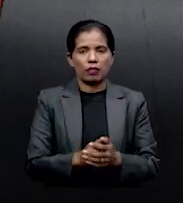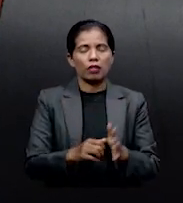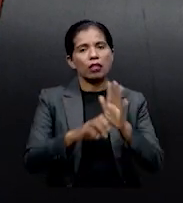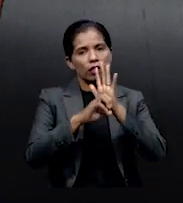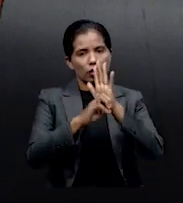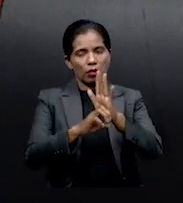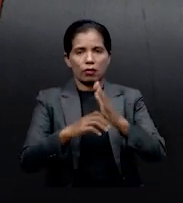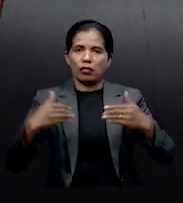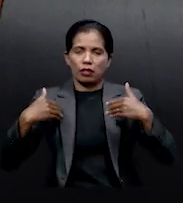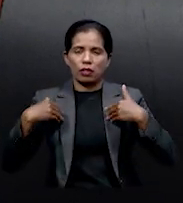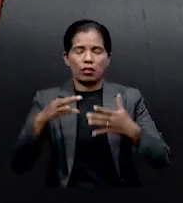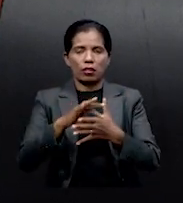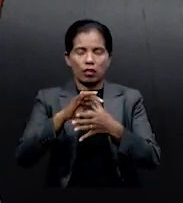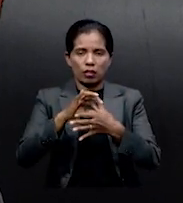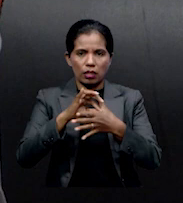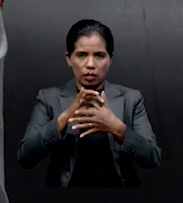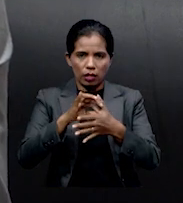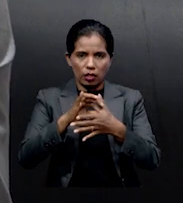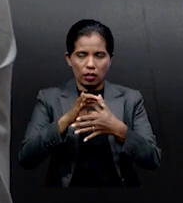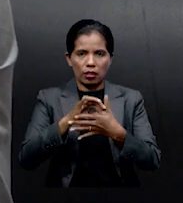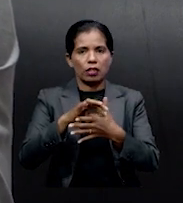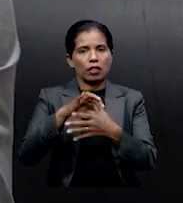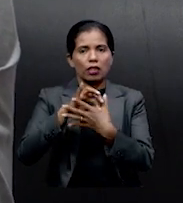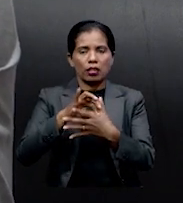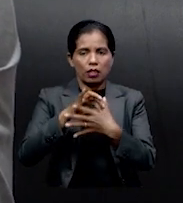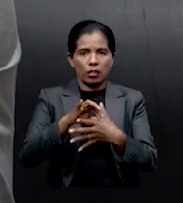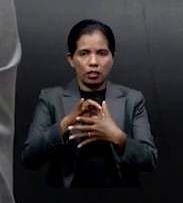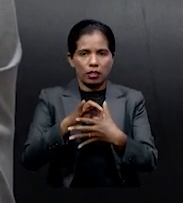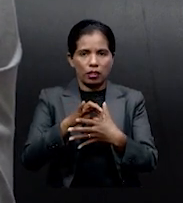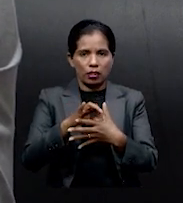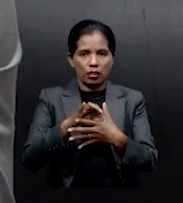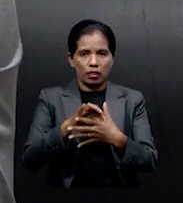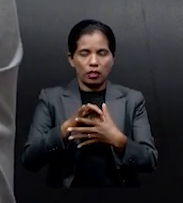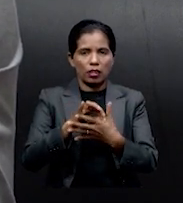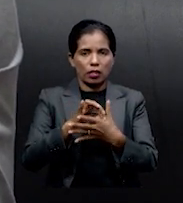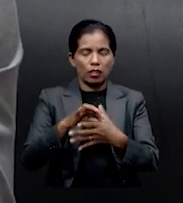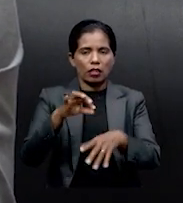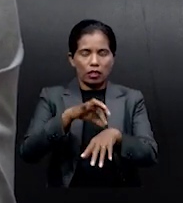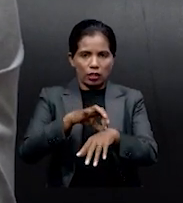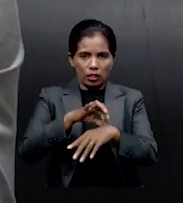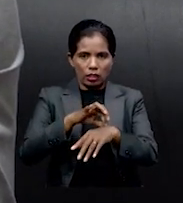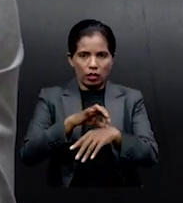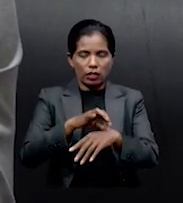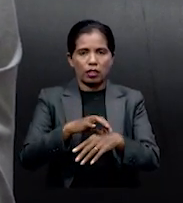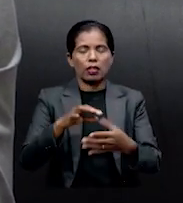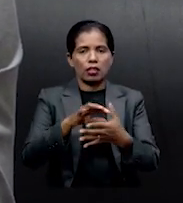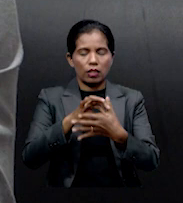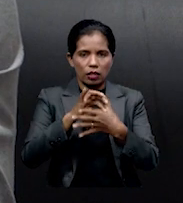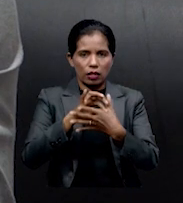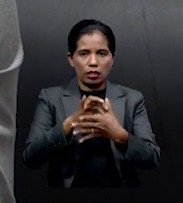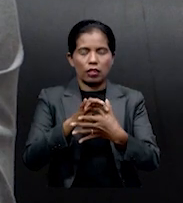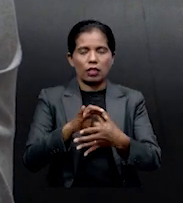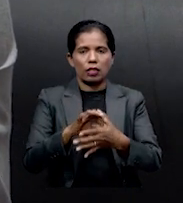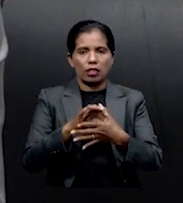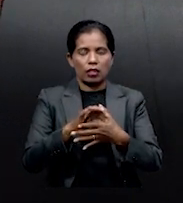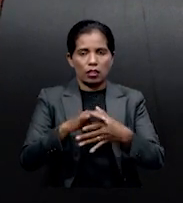an isin também a tabela contrato de na isin loss por exemplo na ancarau carik ne lombuka ida isin de